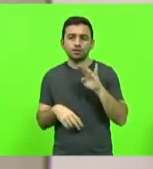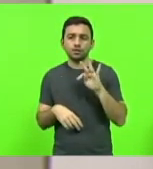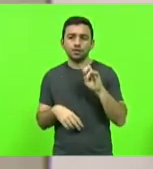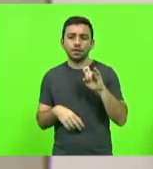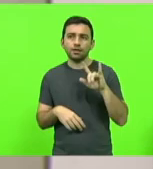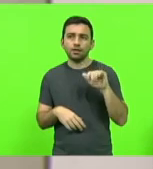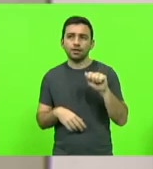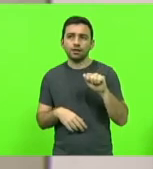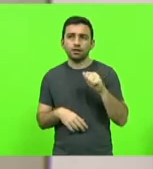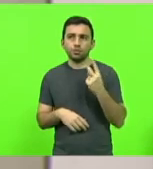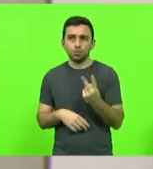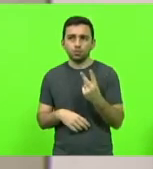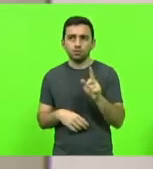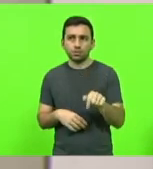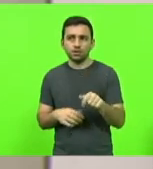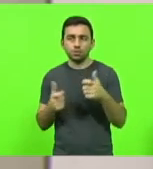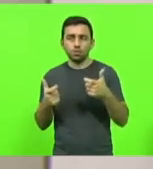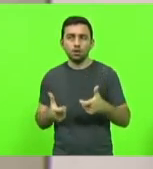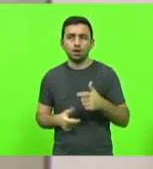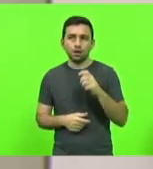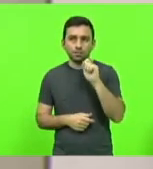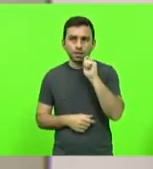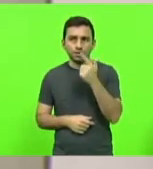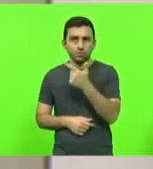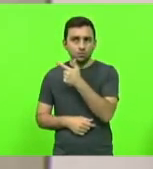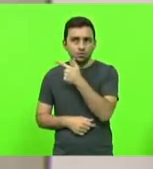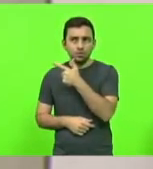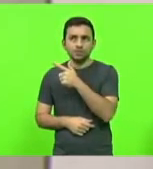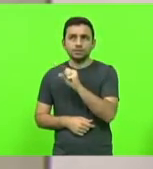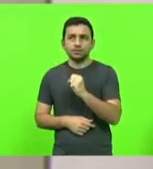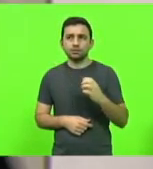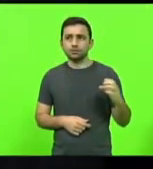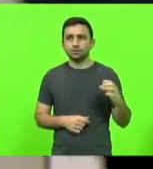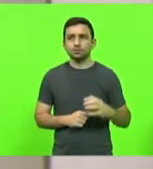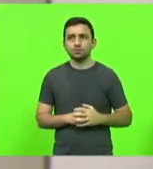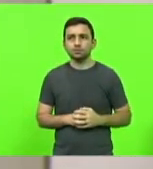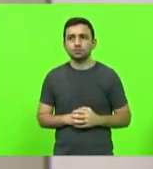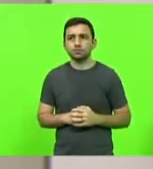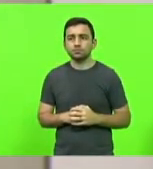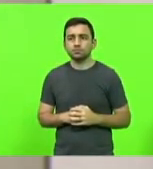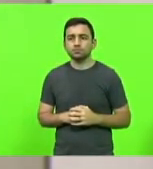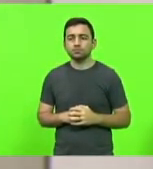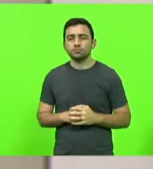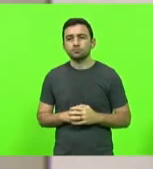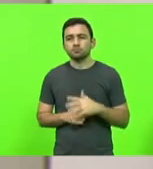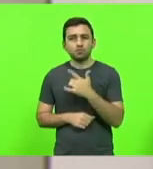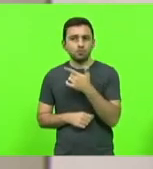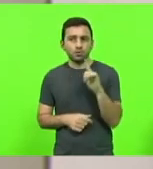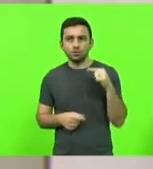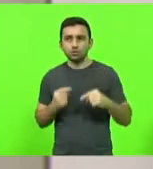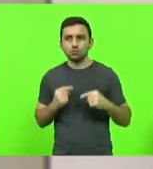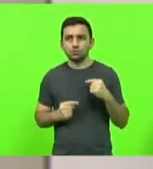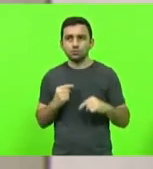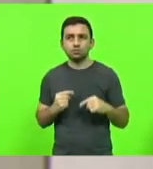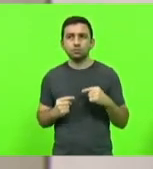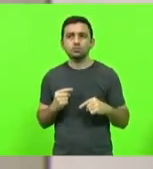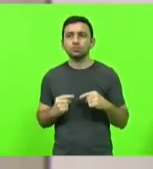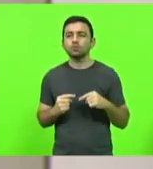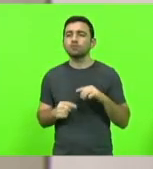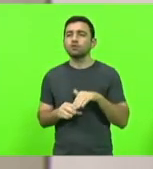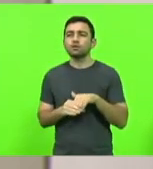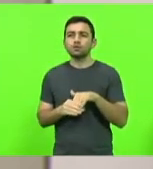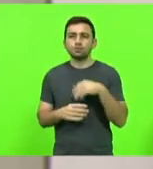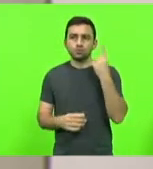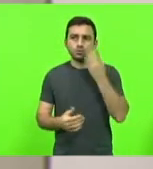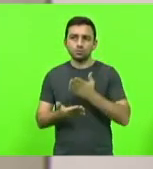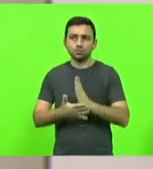no município de Abelardo Luz, em Santa Catarina, em discussão. Não havendo quem queira discutir, em votação, deputados que